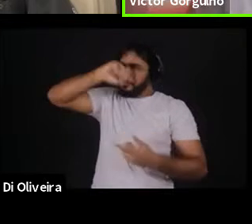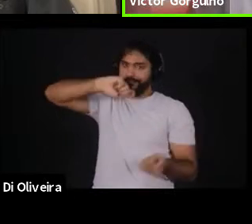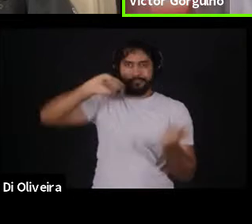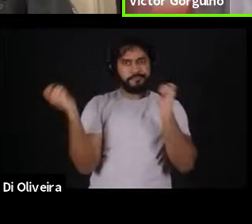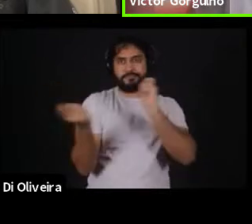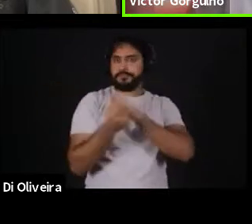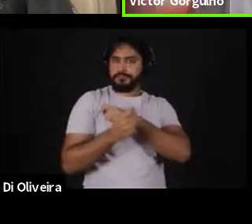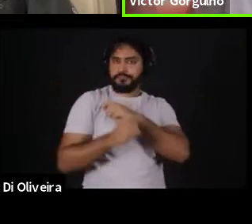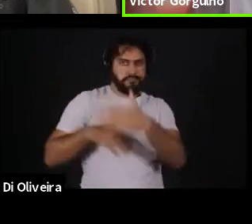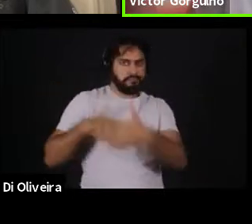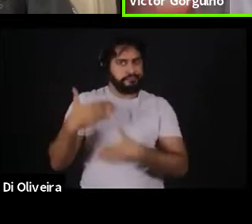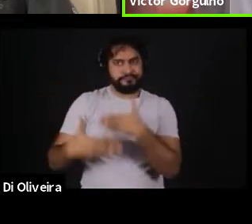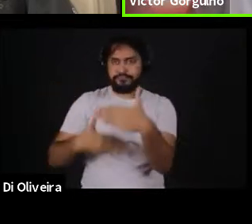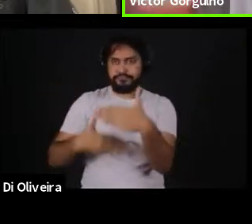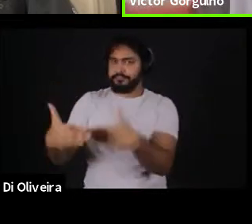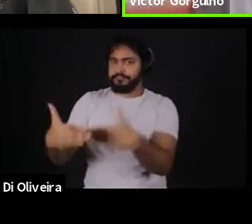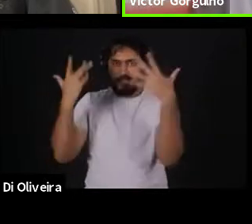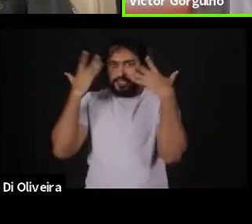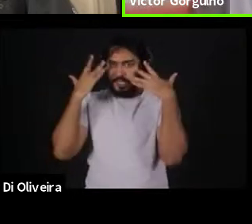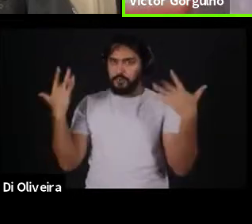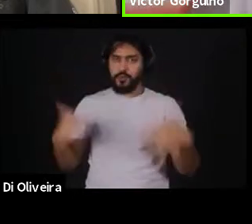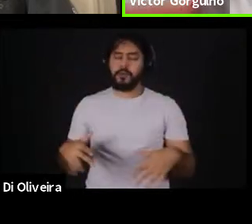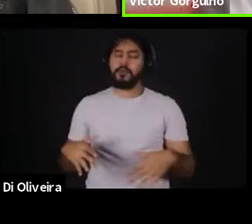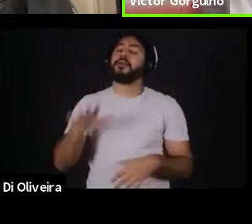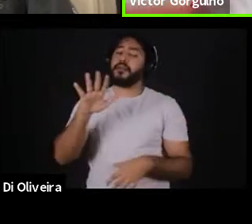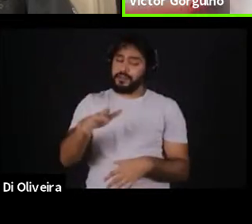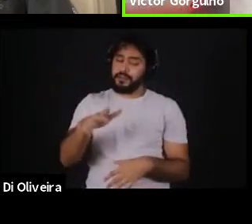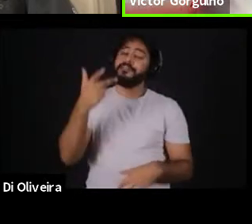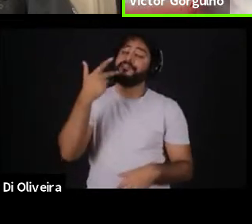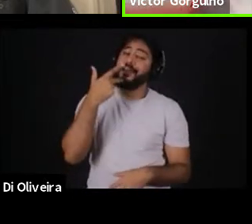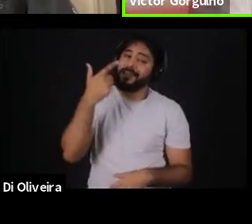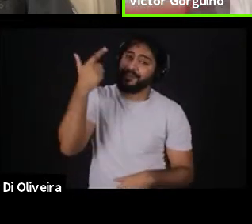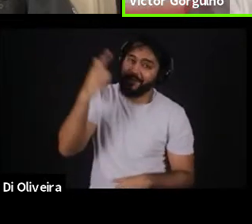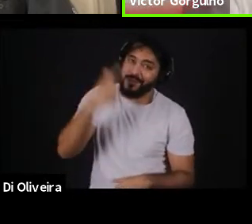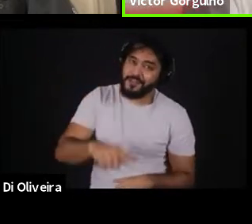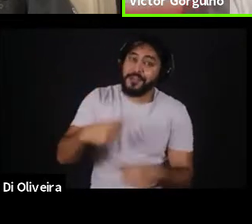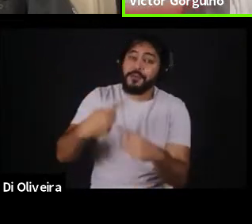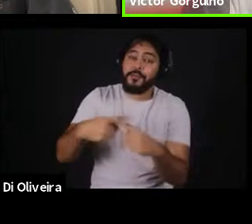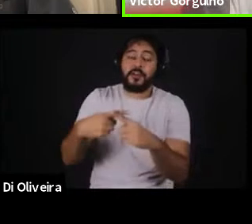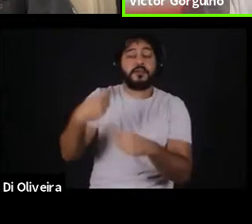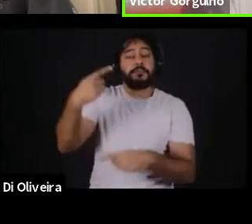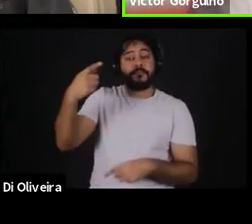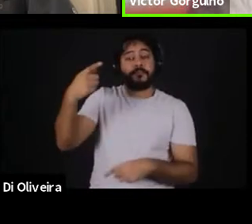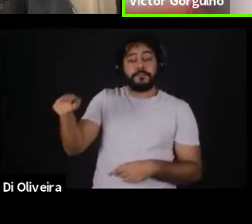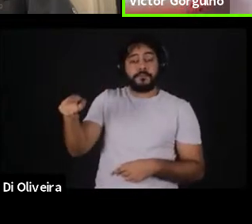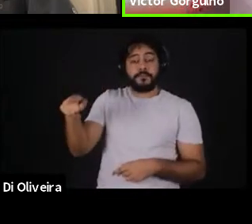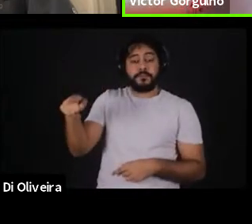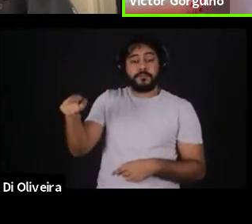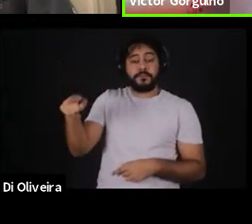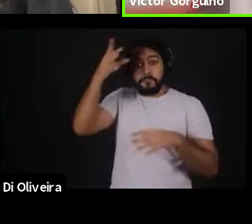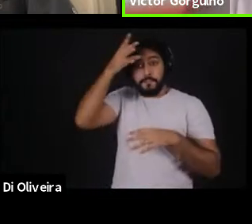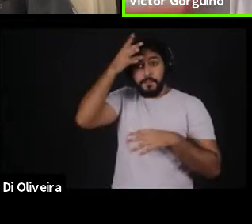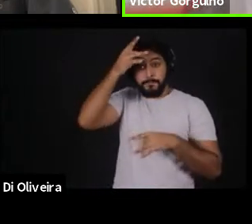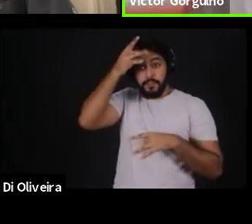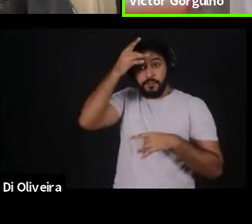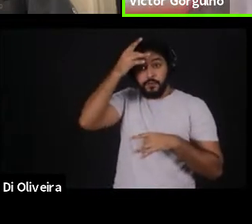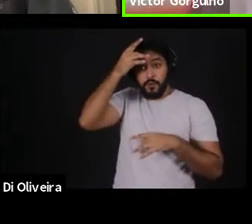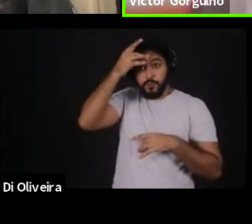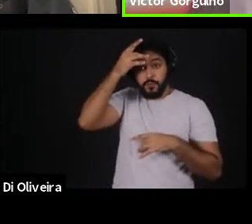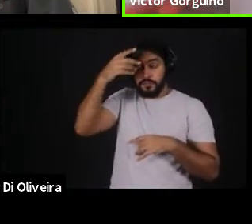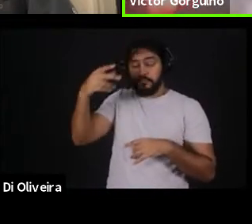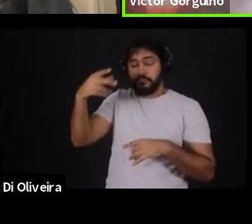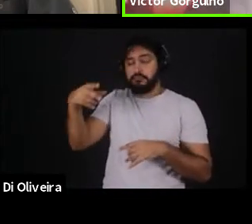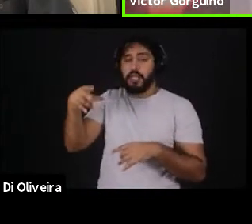porque e aí volto a dizer, porque a performance que eu a performance para as câmeras que eu presenciei,